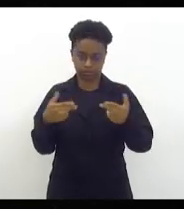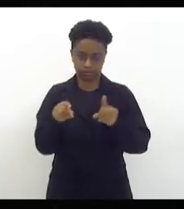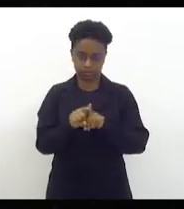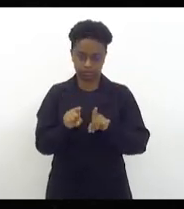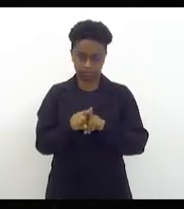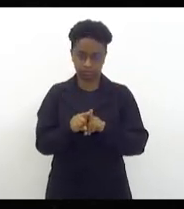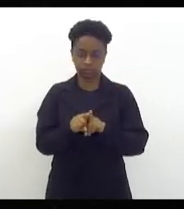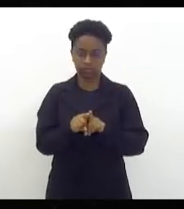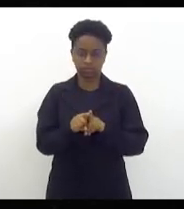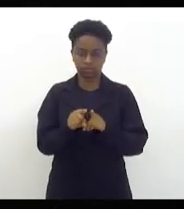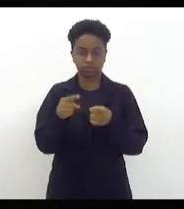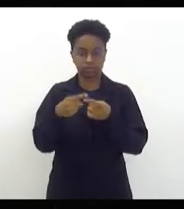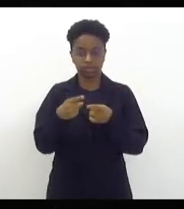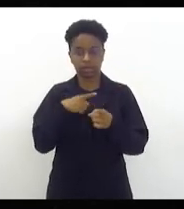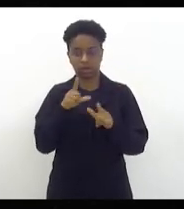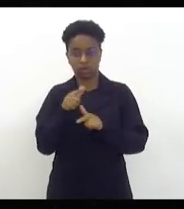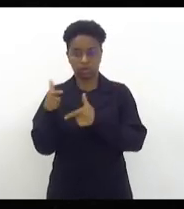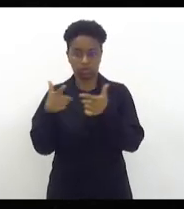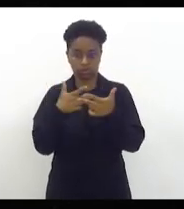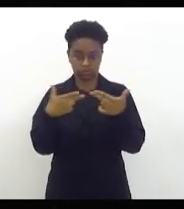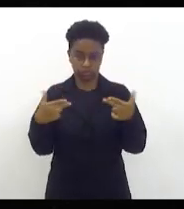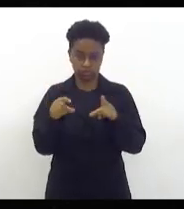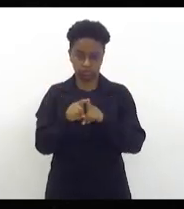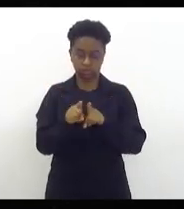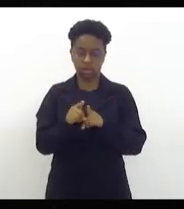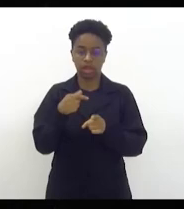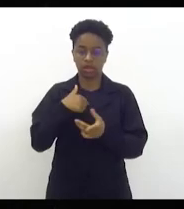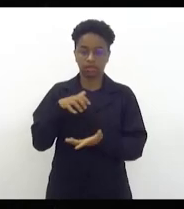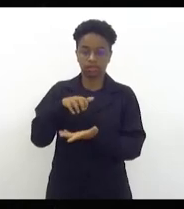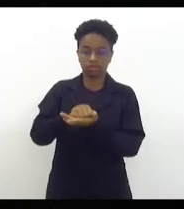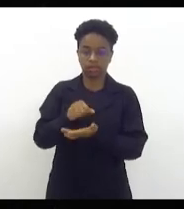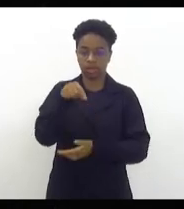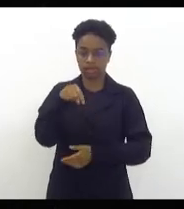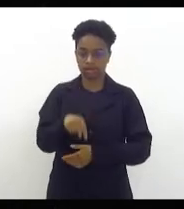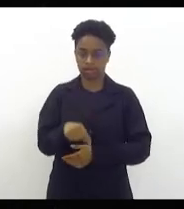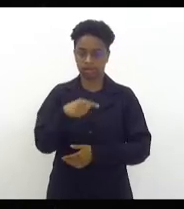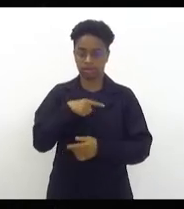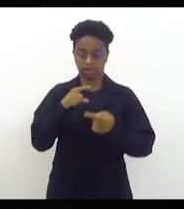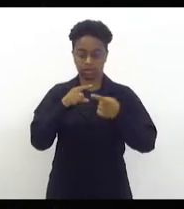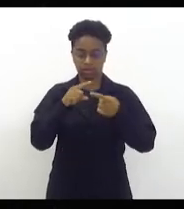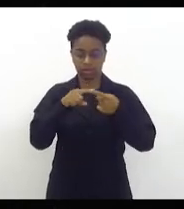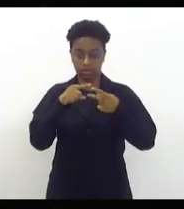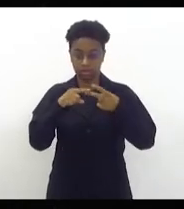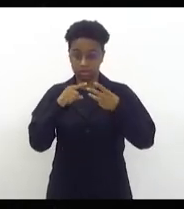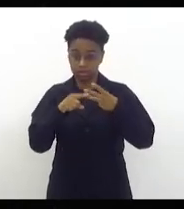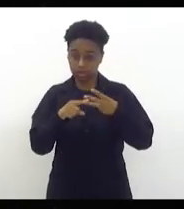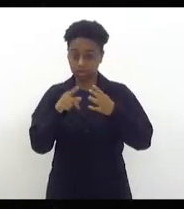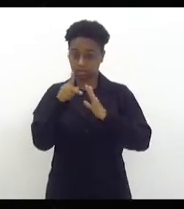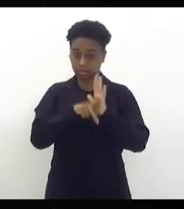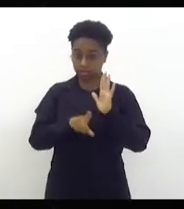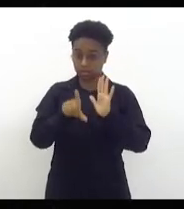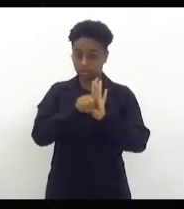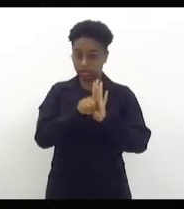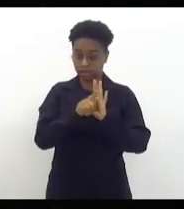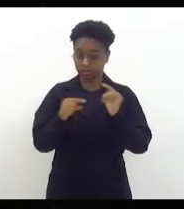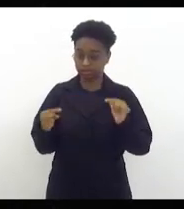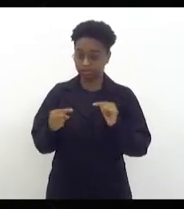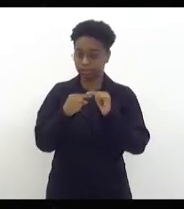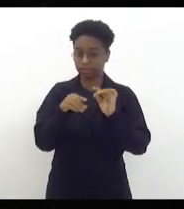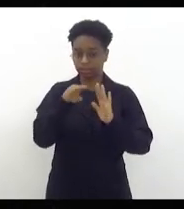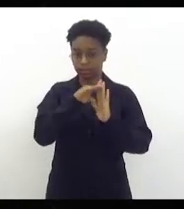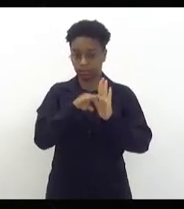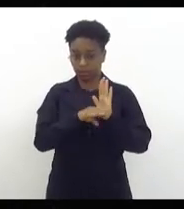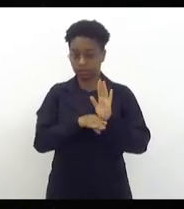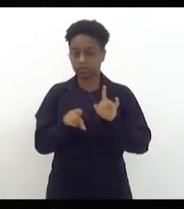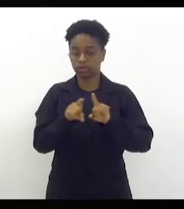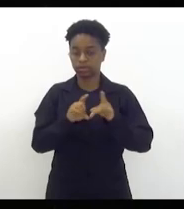também, algumas outras coisas. Eu protocolei aqui três projetos de lei também que têm a ver com essa pauta, que se soma a